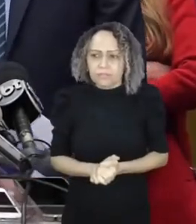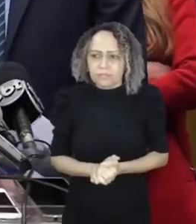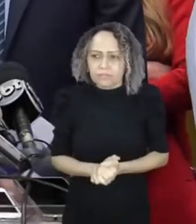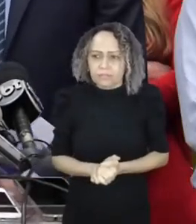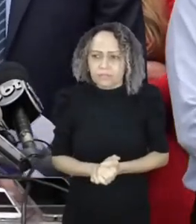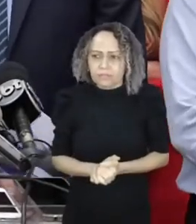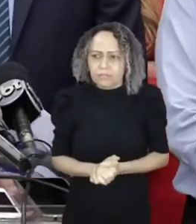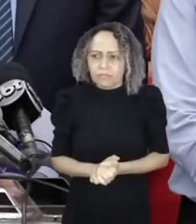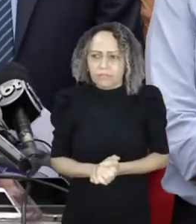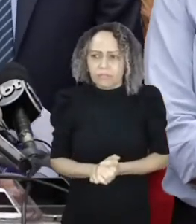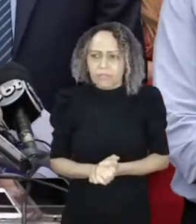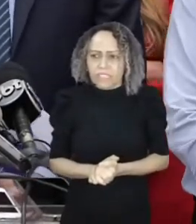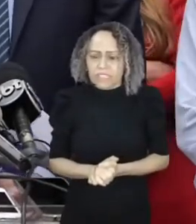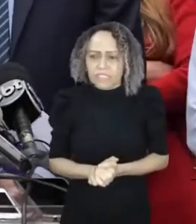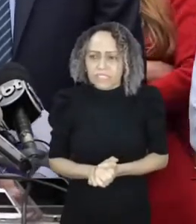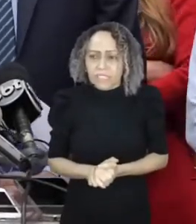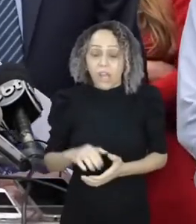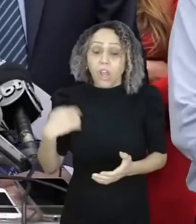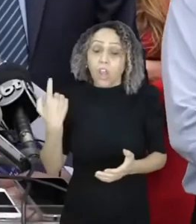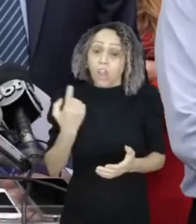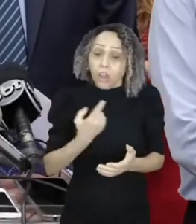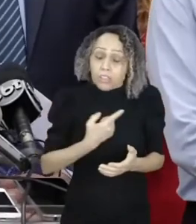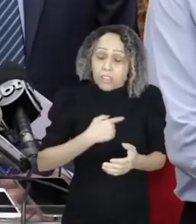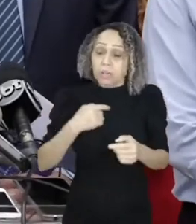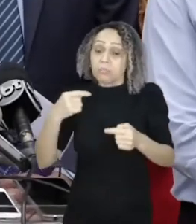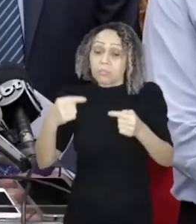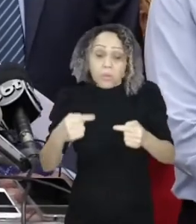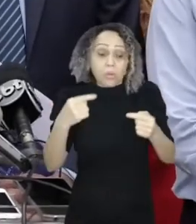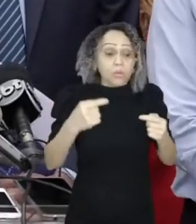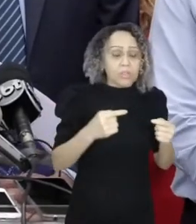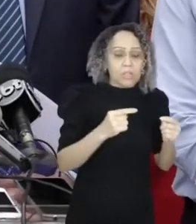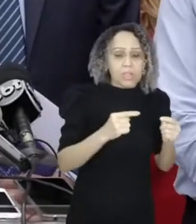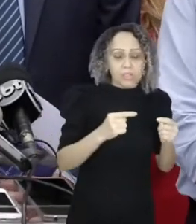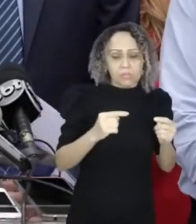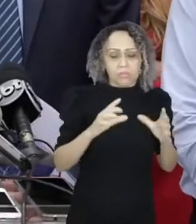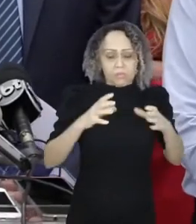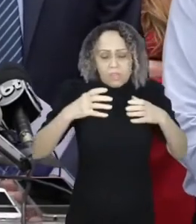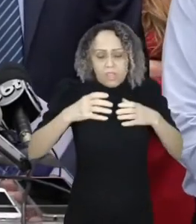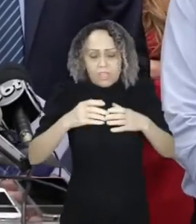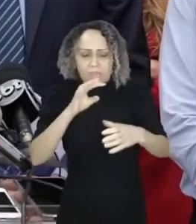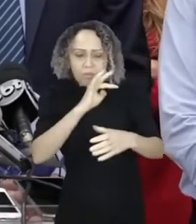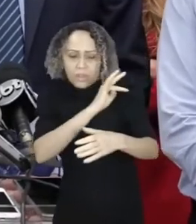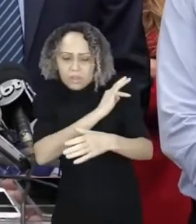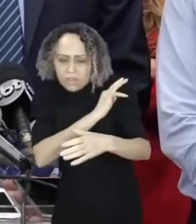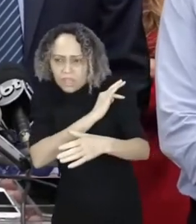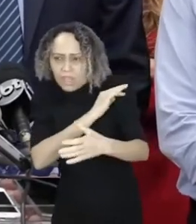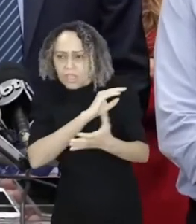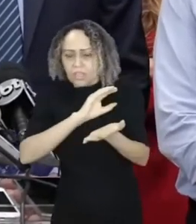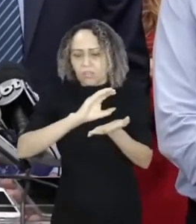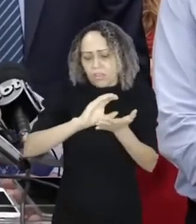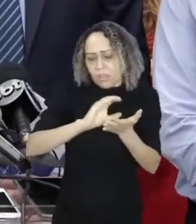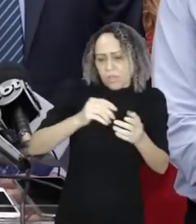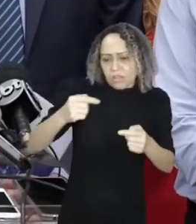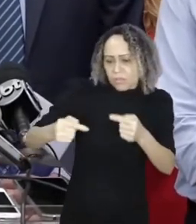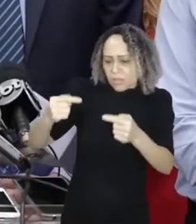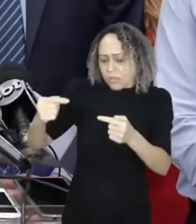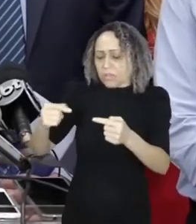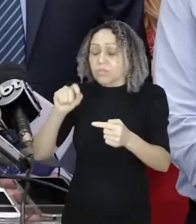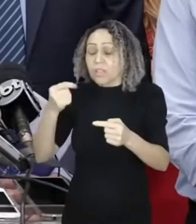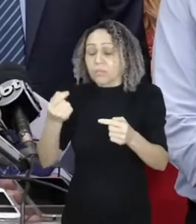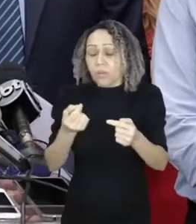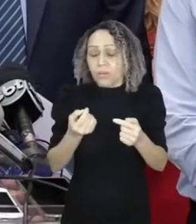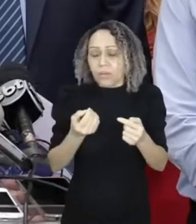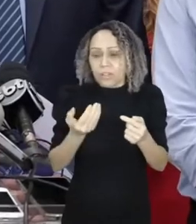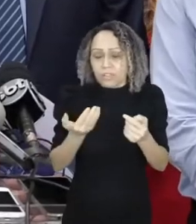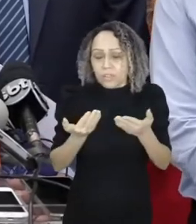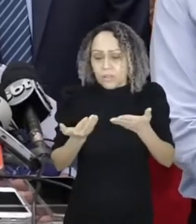Não temos. Não, eu disse isso agora. Nós estamos fazendo discussão com a equipe técnica, levantando todos os pontos para submeter ao vice-presidente Geraldo